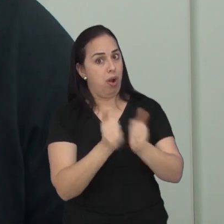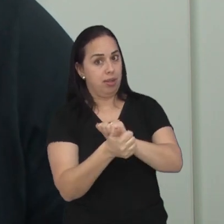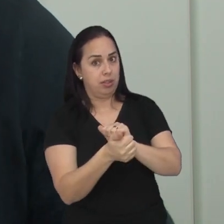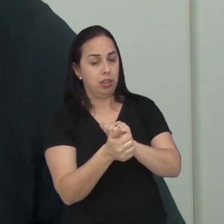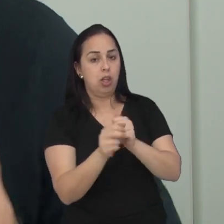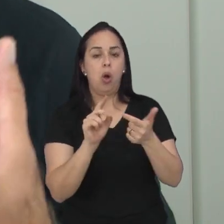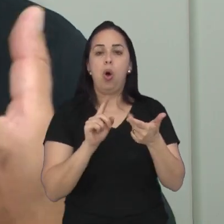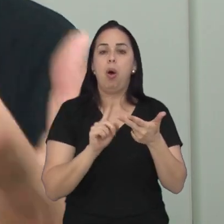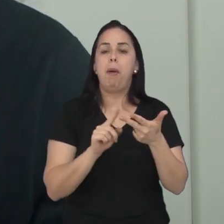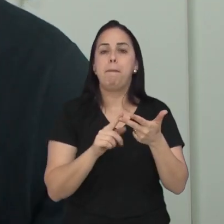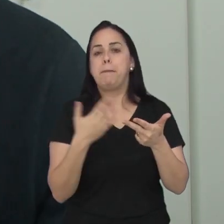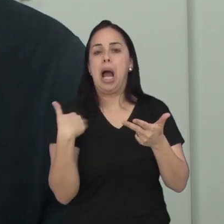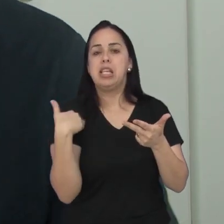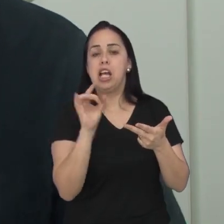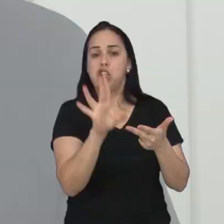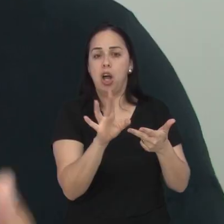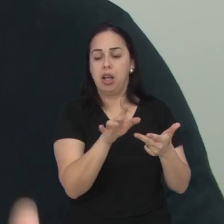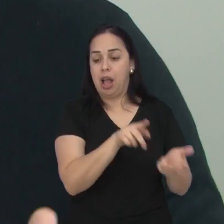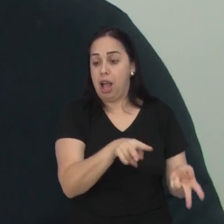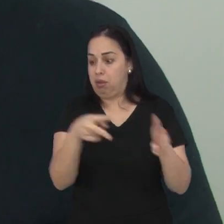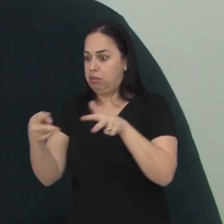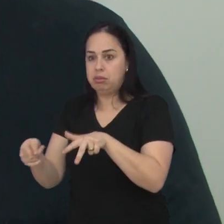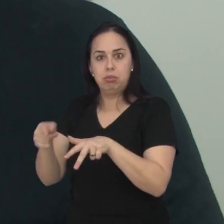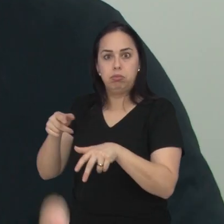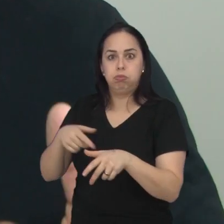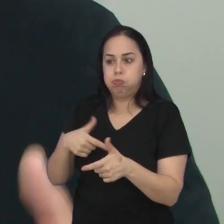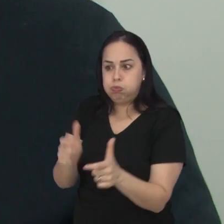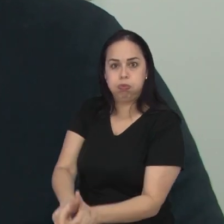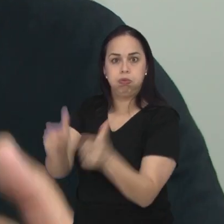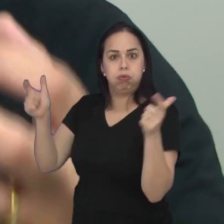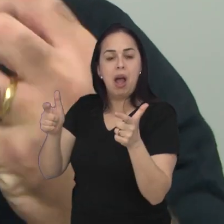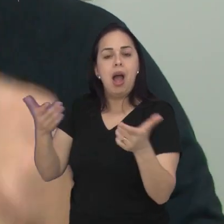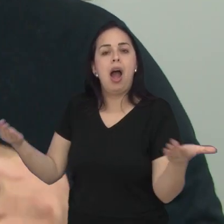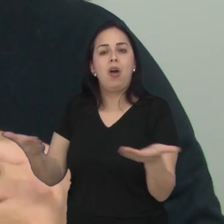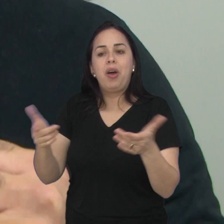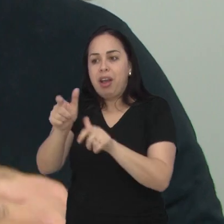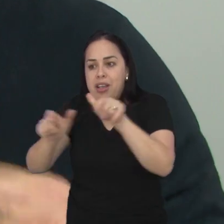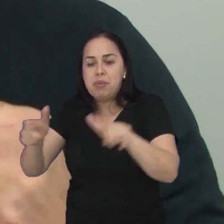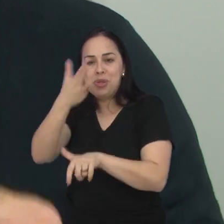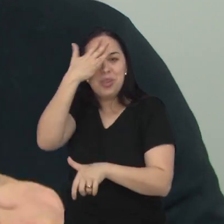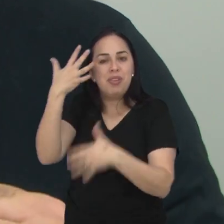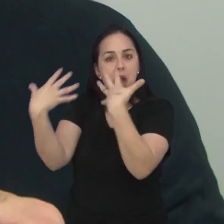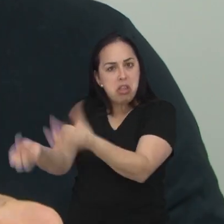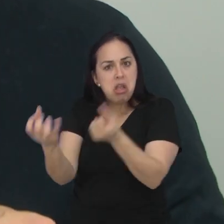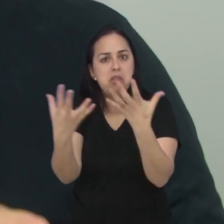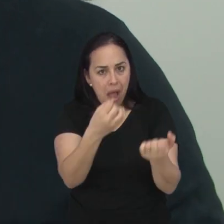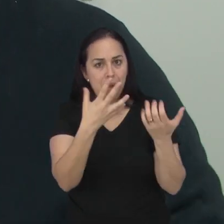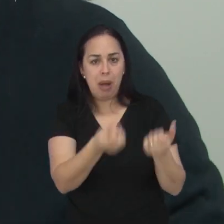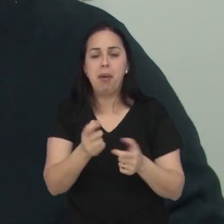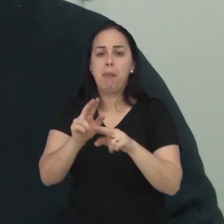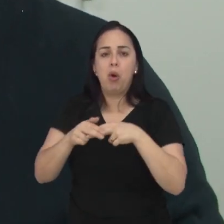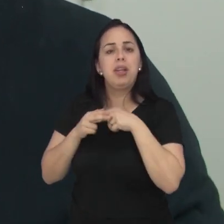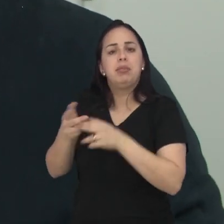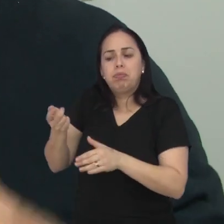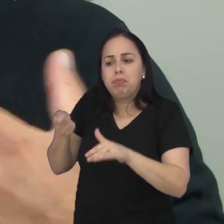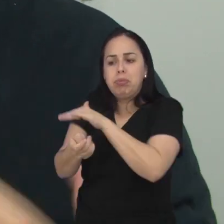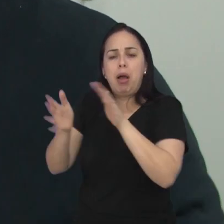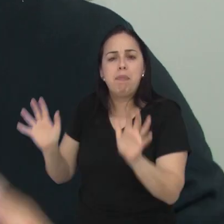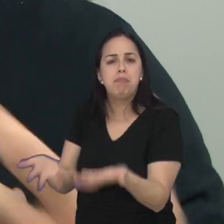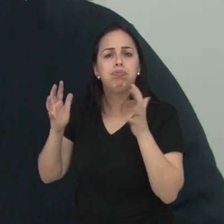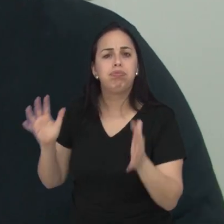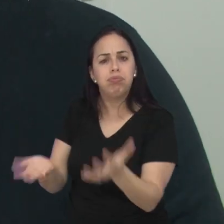ou esporte ou apenas de lazer. E ter essa estrutura vai fortalecer muito mais os adeptos, né, que a gente possa cada vez mais